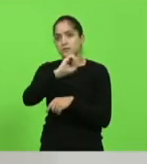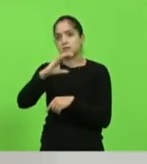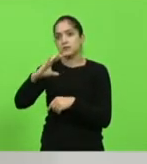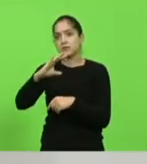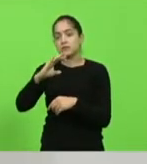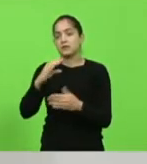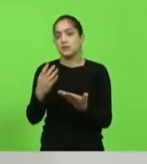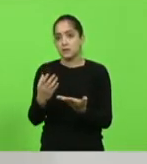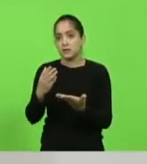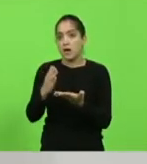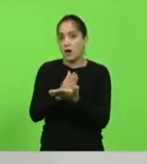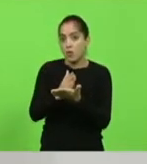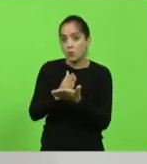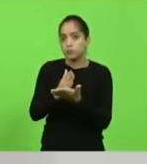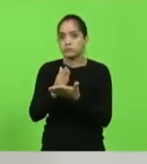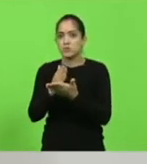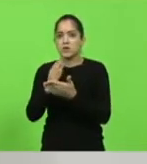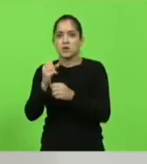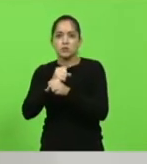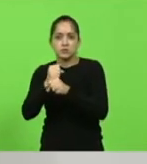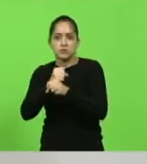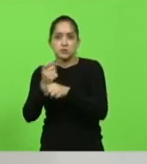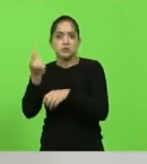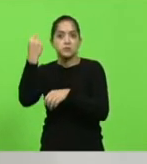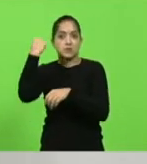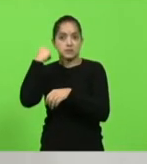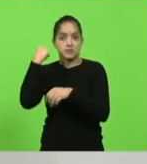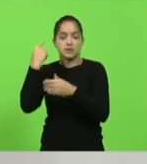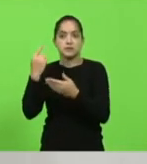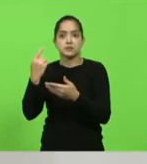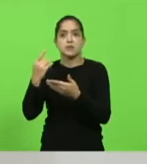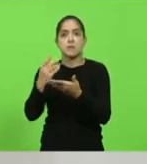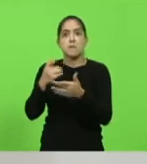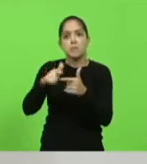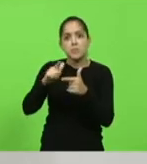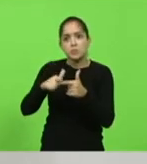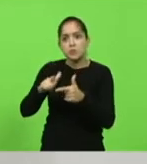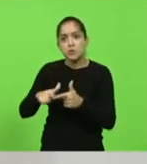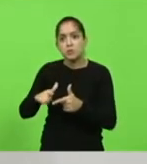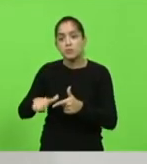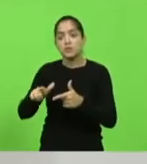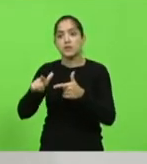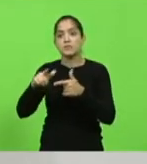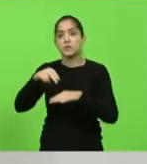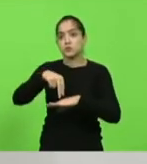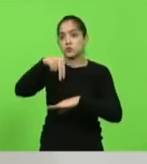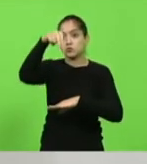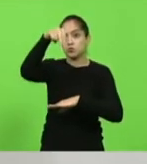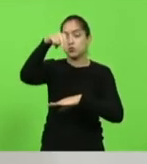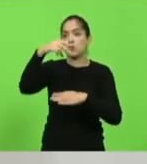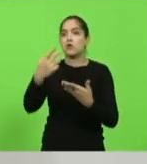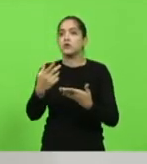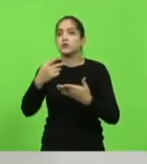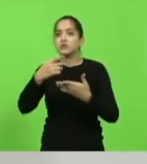Catarina alguns anos atrás alguns problemas no norte da ilha em alguns locais